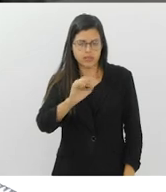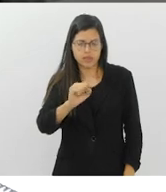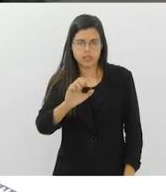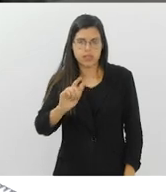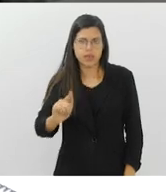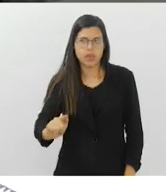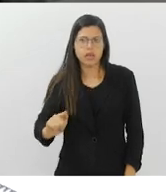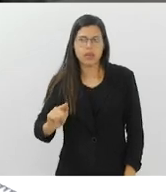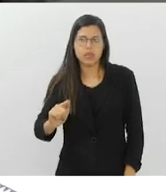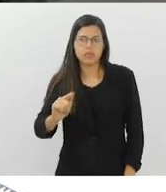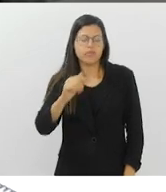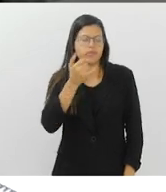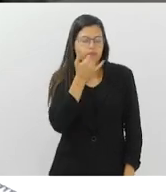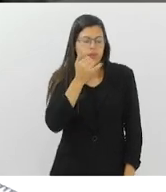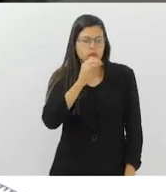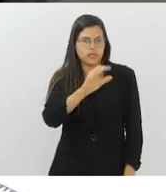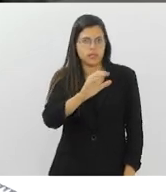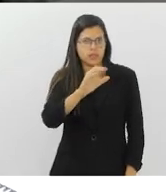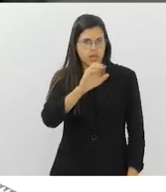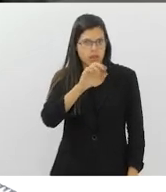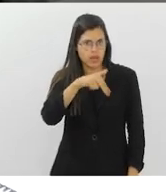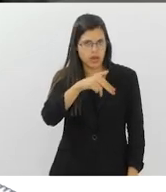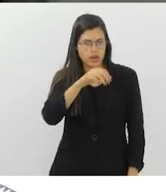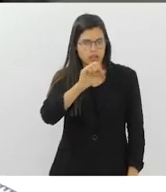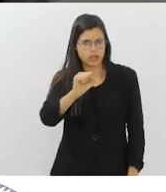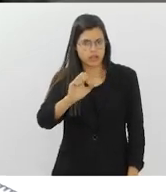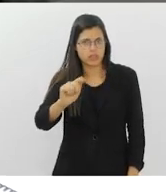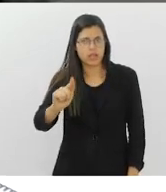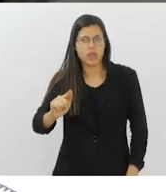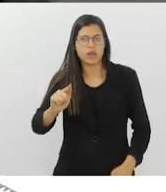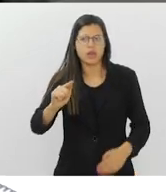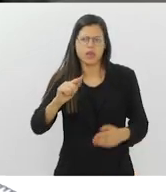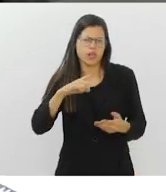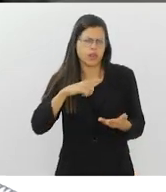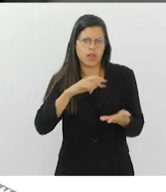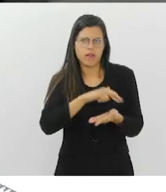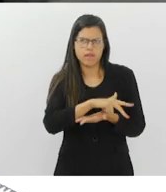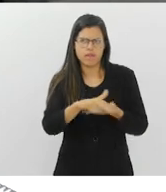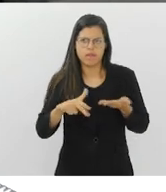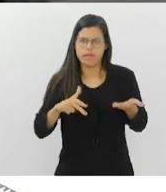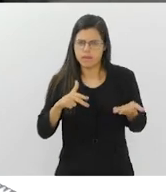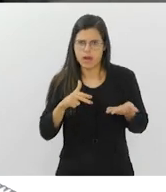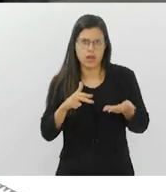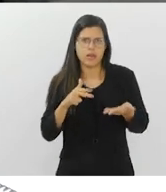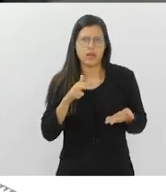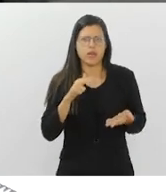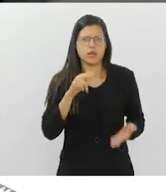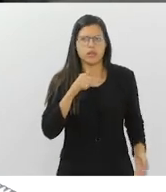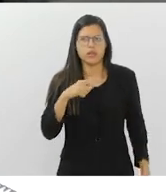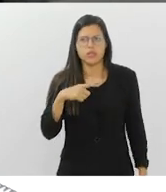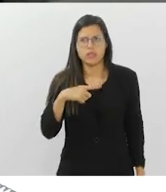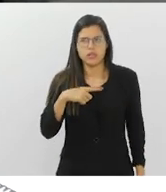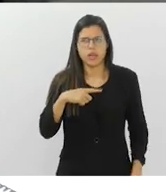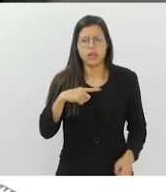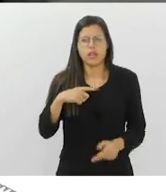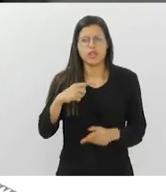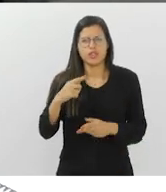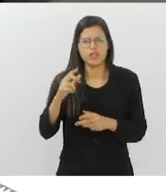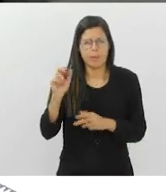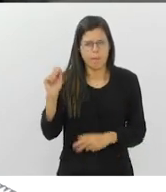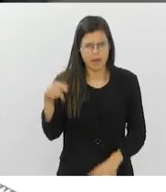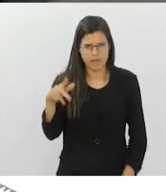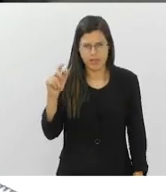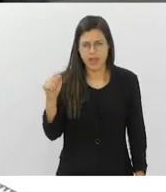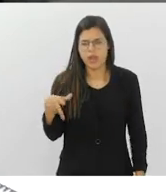A FenaSaúde é a Federação de Saúde Suplementar, tem a FenaPrev de Previdência, FenaCap de